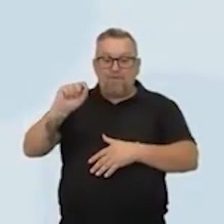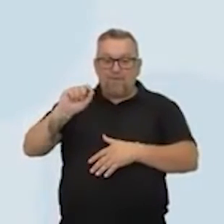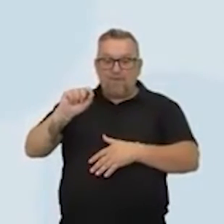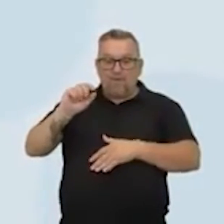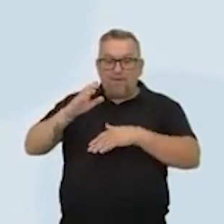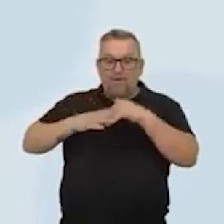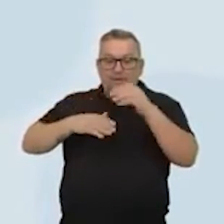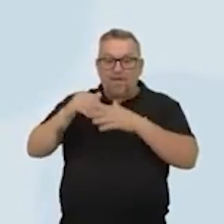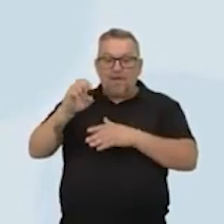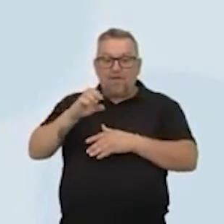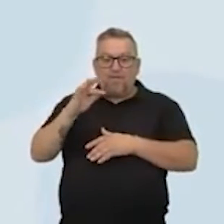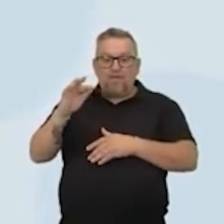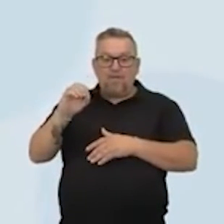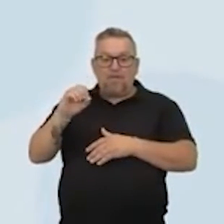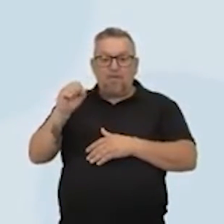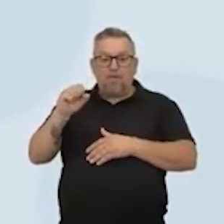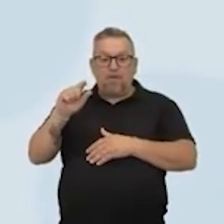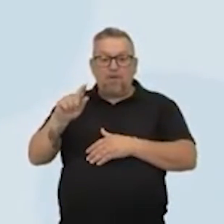aí da habilidade